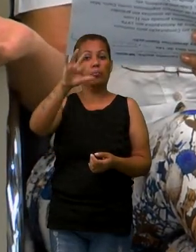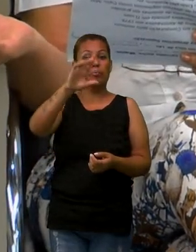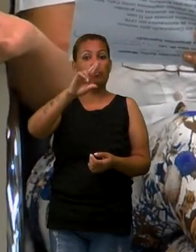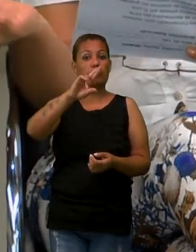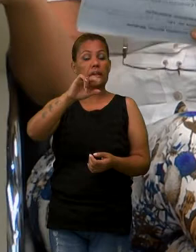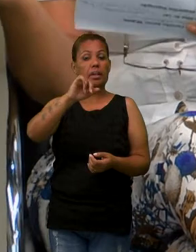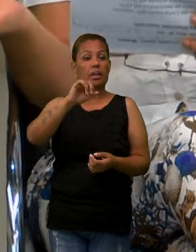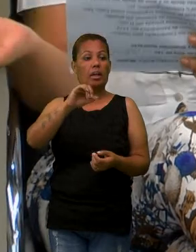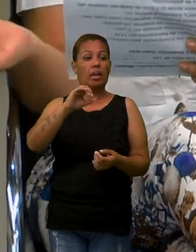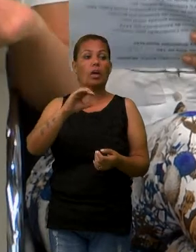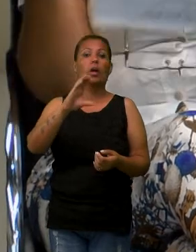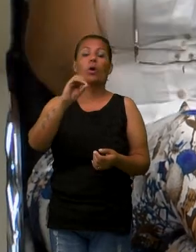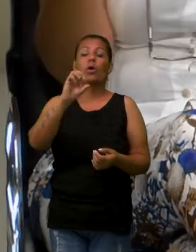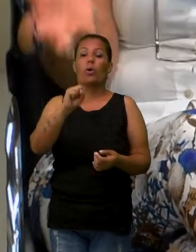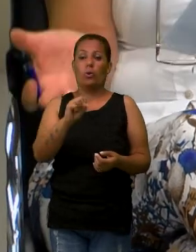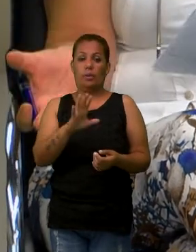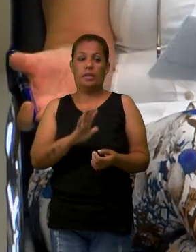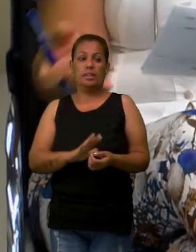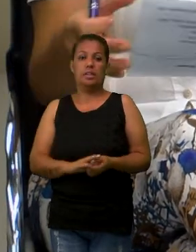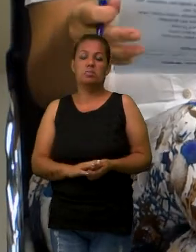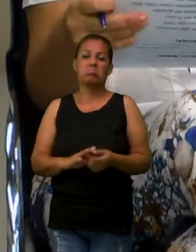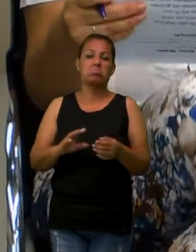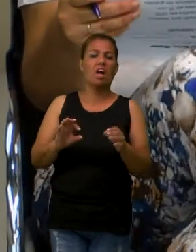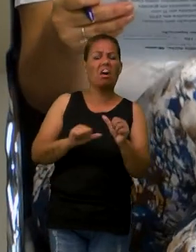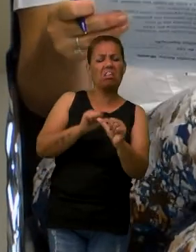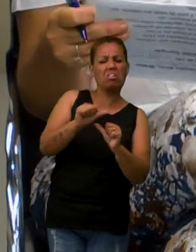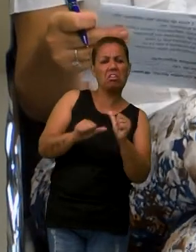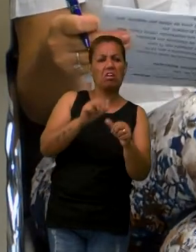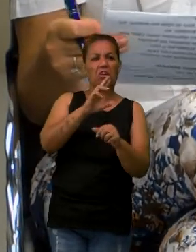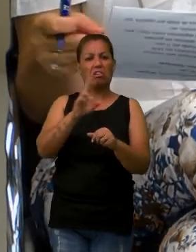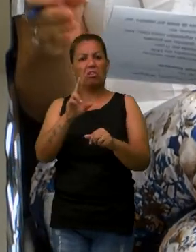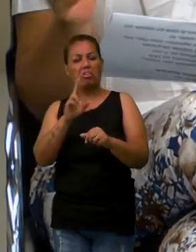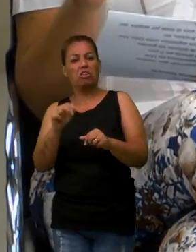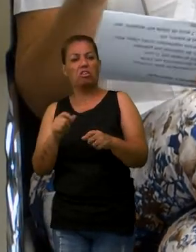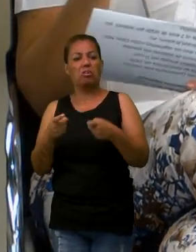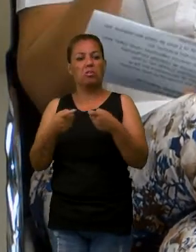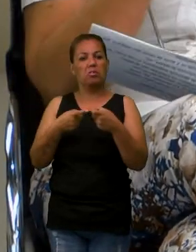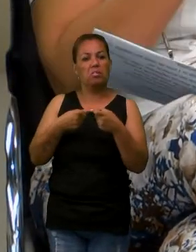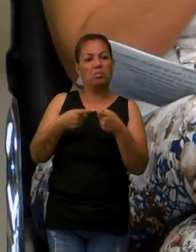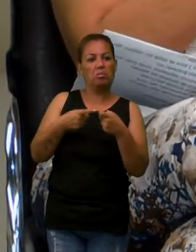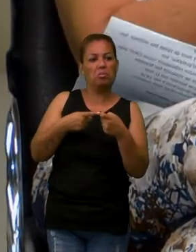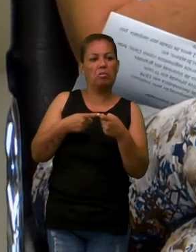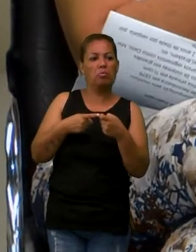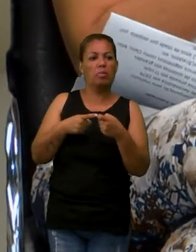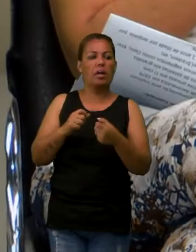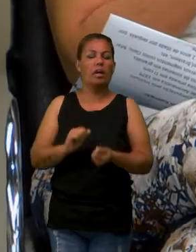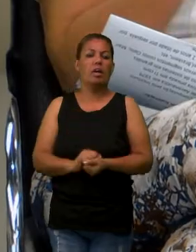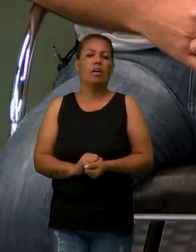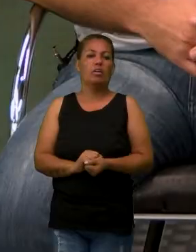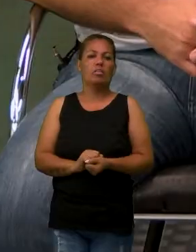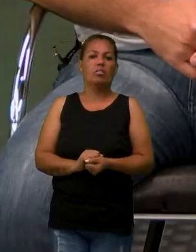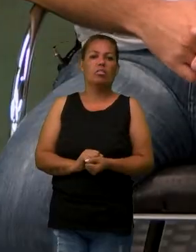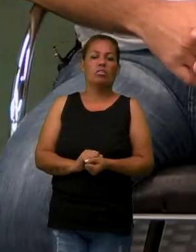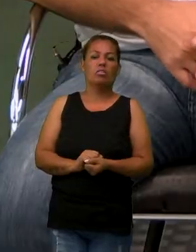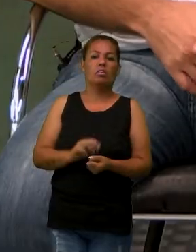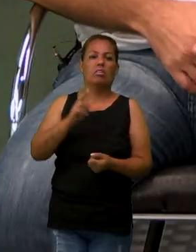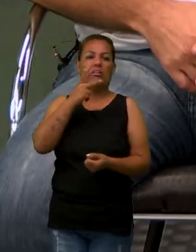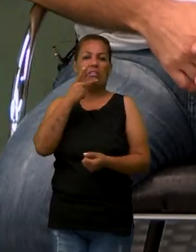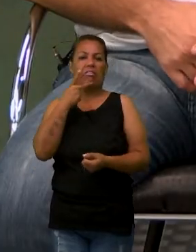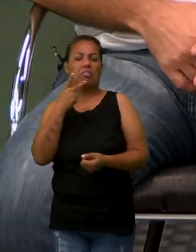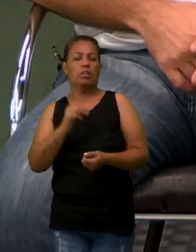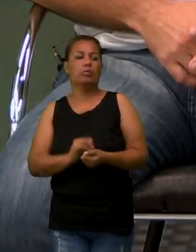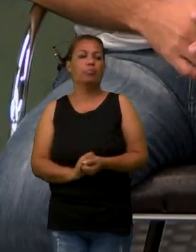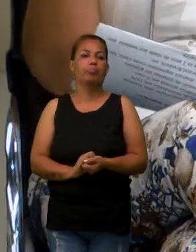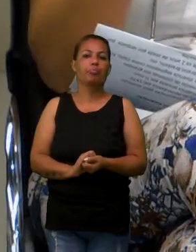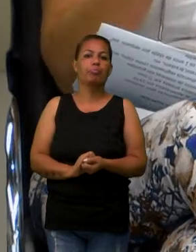olímpico e paralímpico para a olimpíada foram médico então é bem vindo então